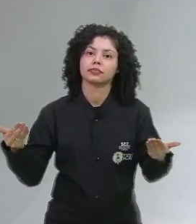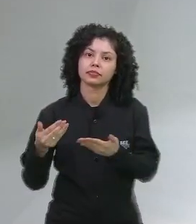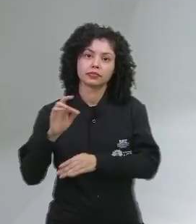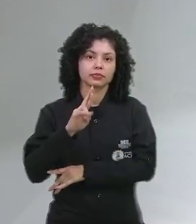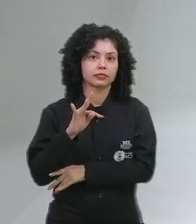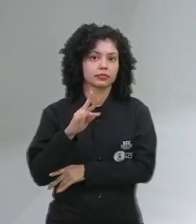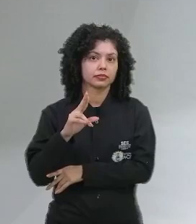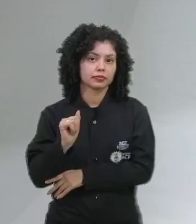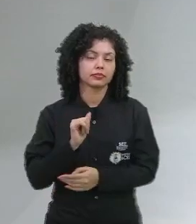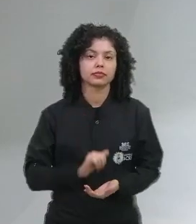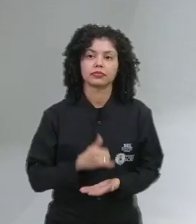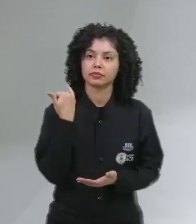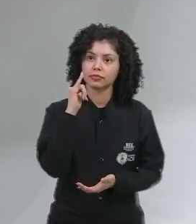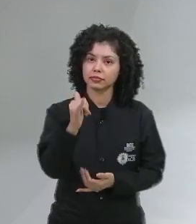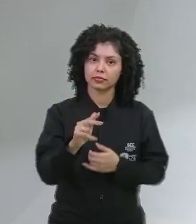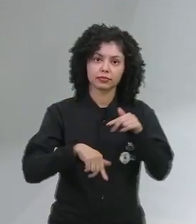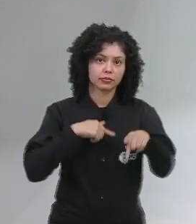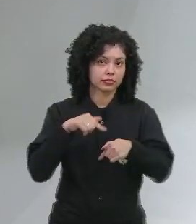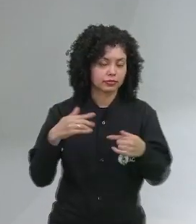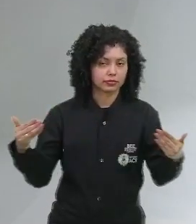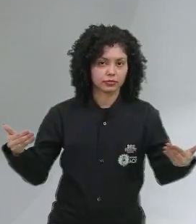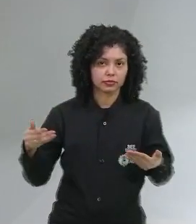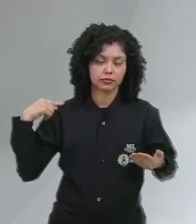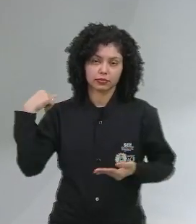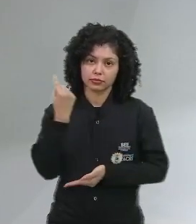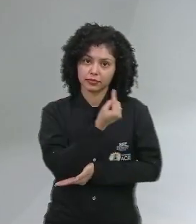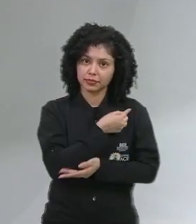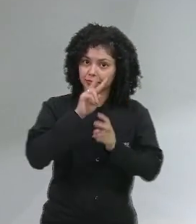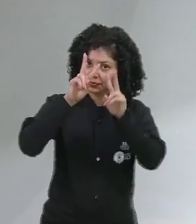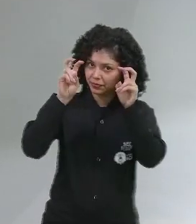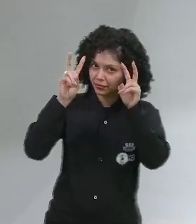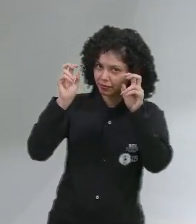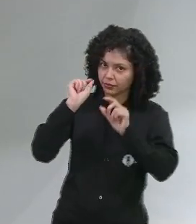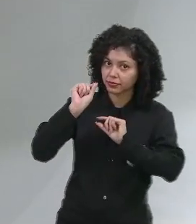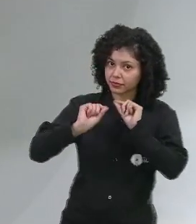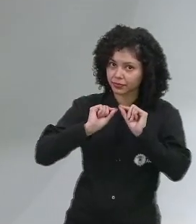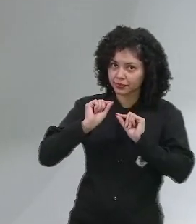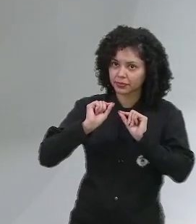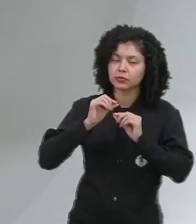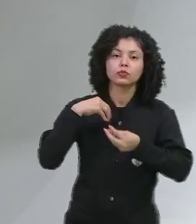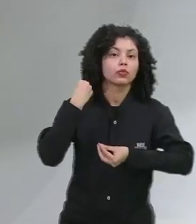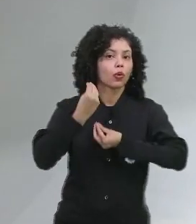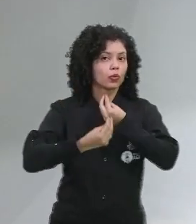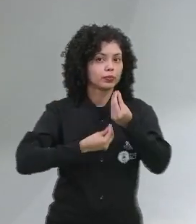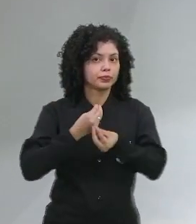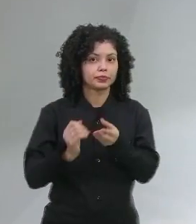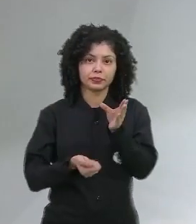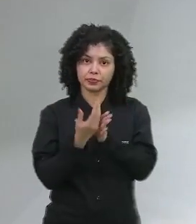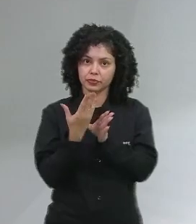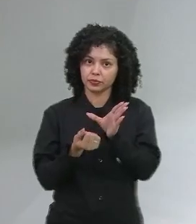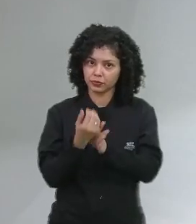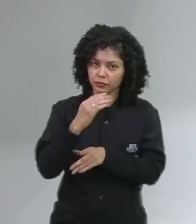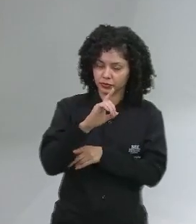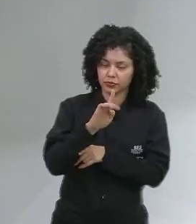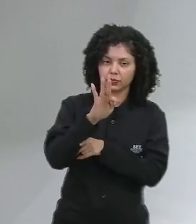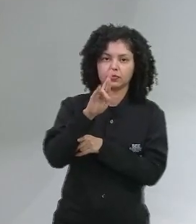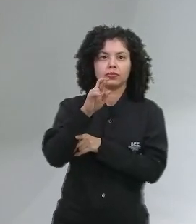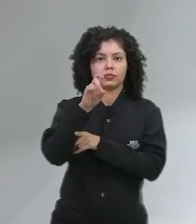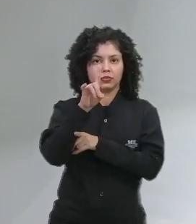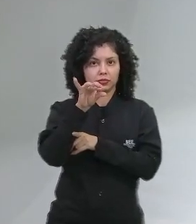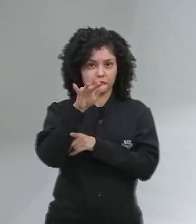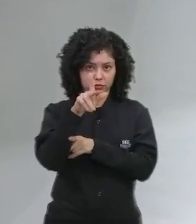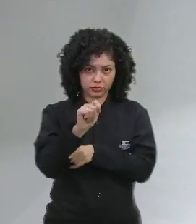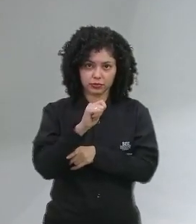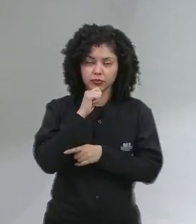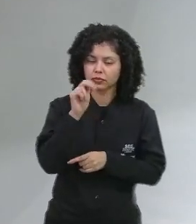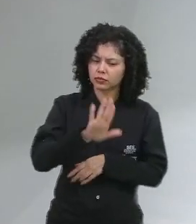rota Energizando com a Química. Hoje nós vamos falar um pouquinho sobre como se produz o biodiesel, quais tecnologias são